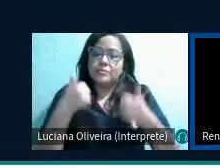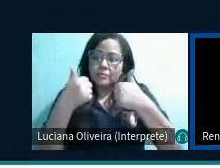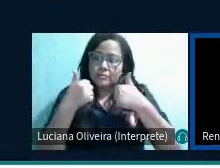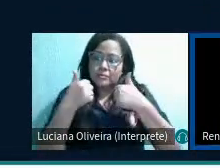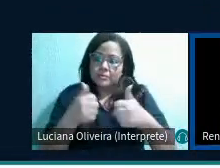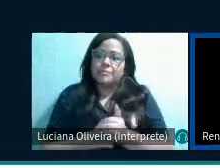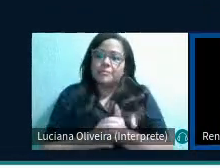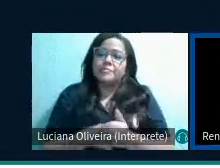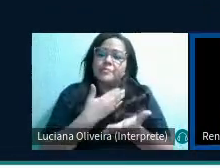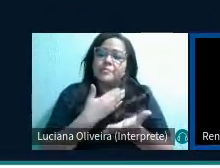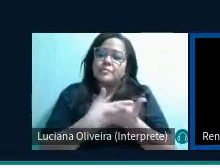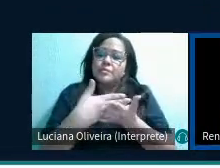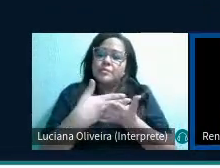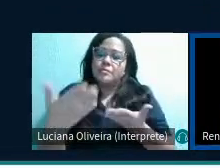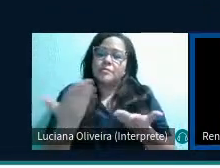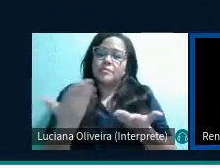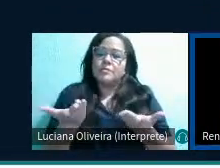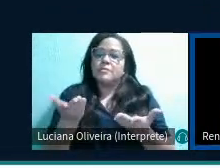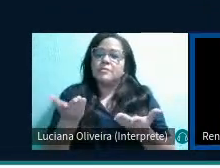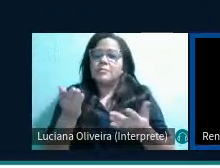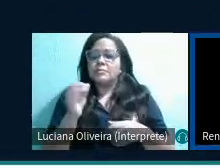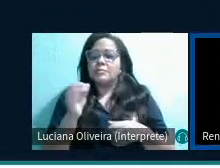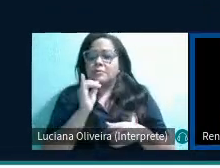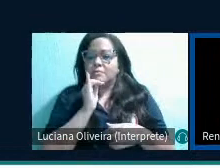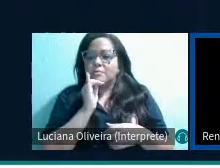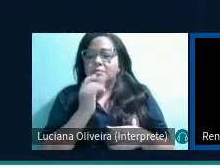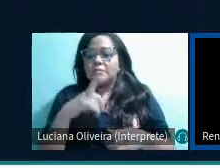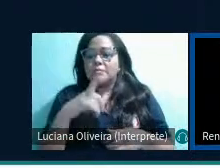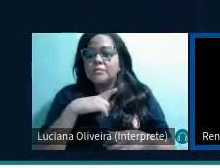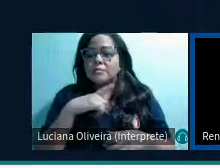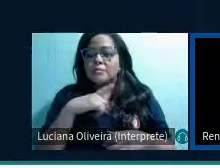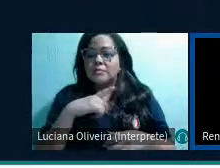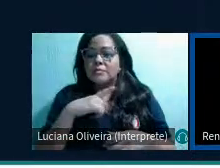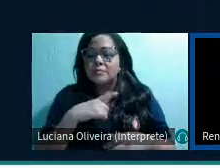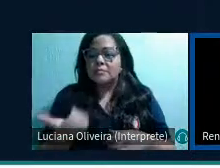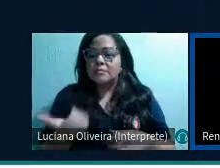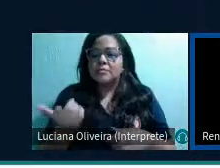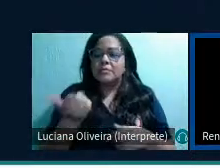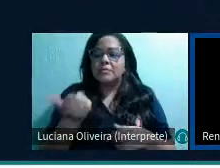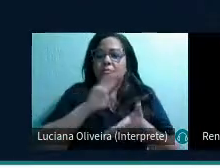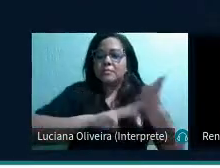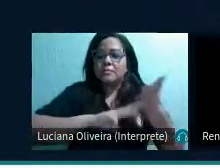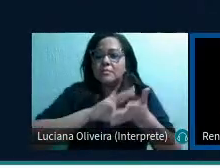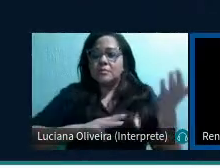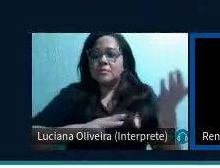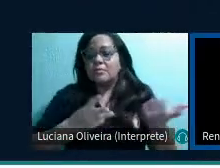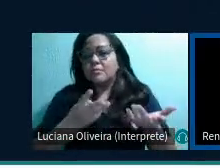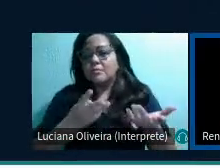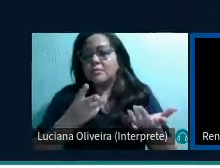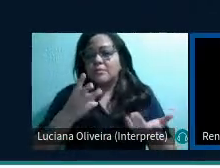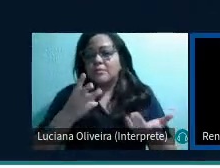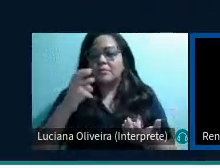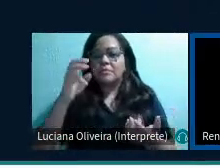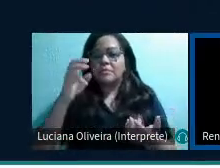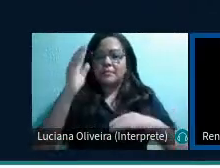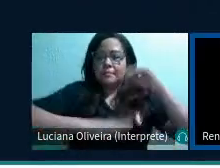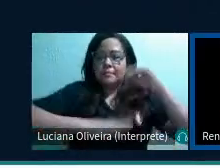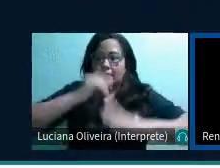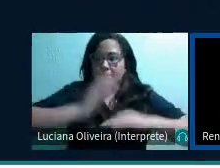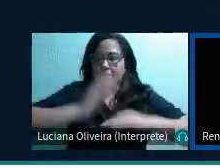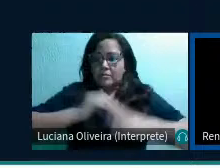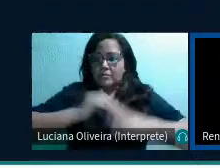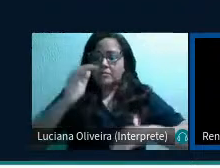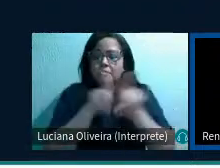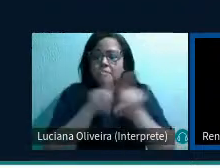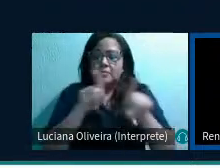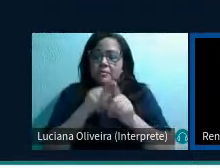sobre a nossa modalidade, porque ele vai ter a modalidade prática e a modalidade teórica na OBR, que vai ficar um pouquinho